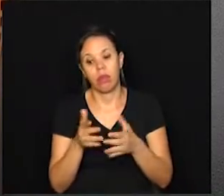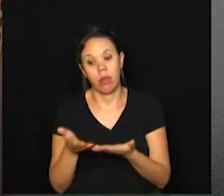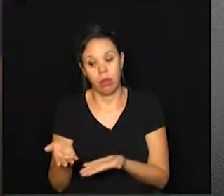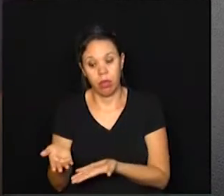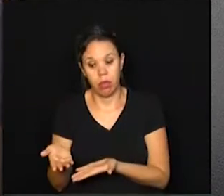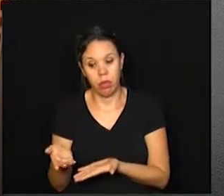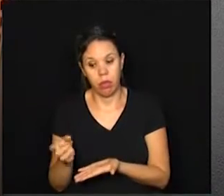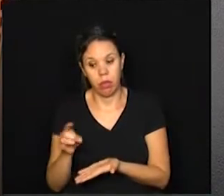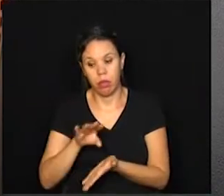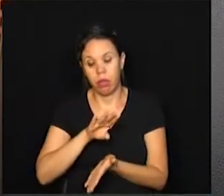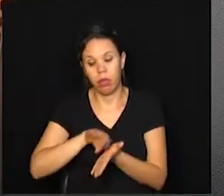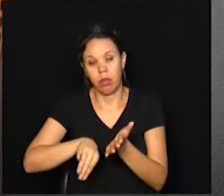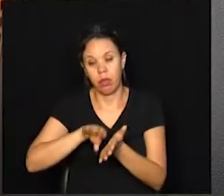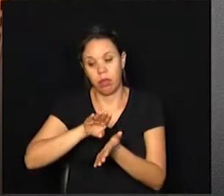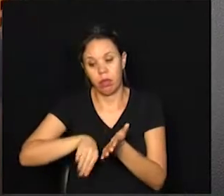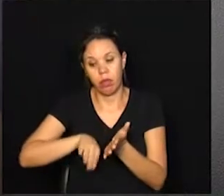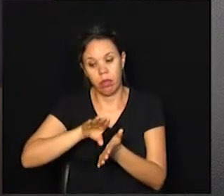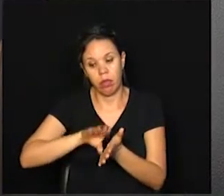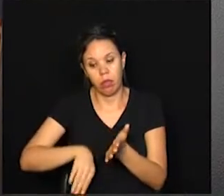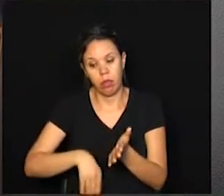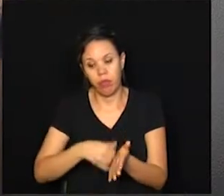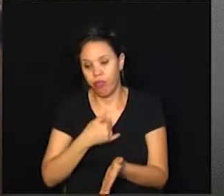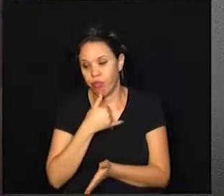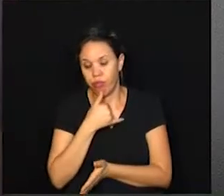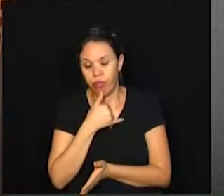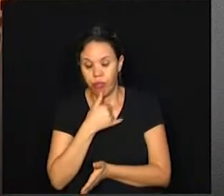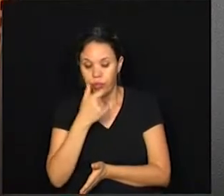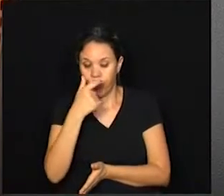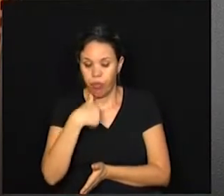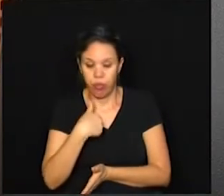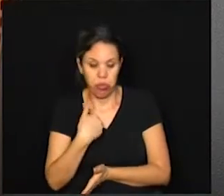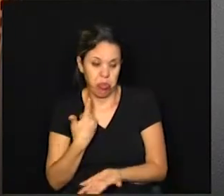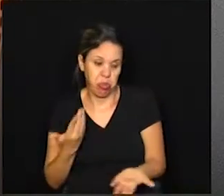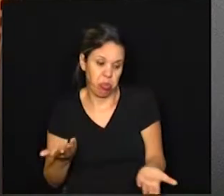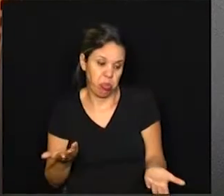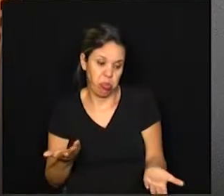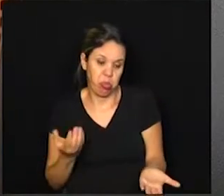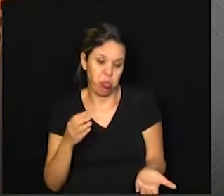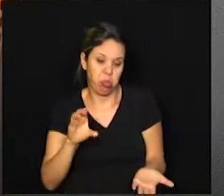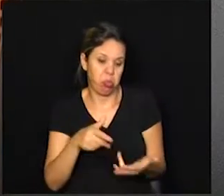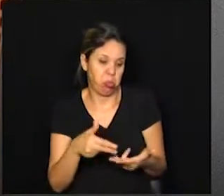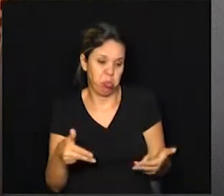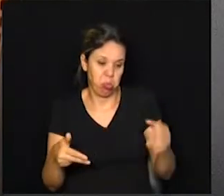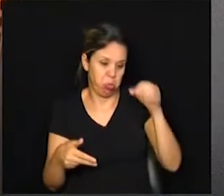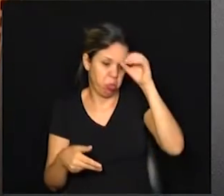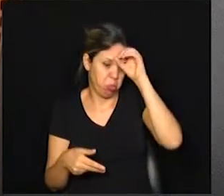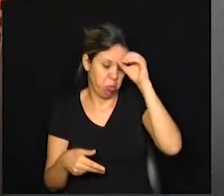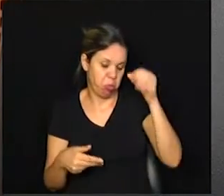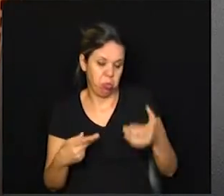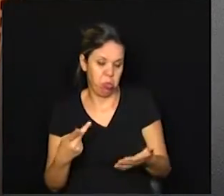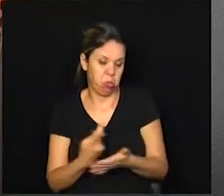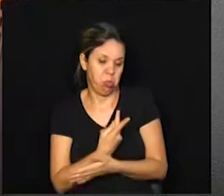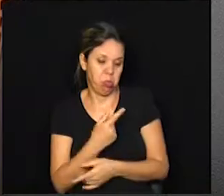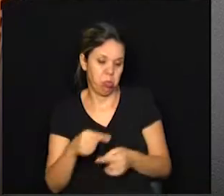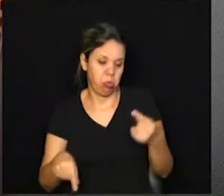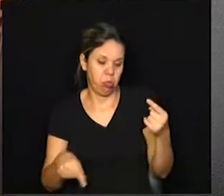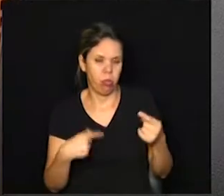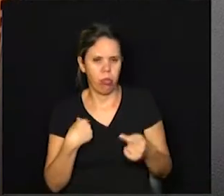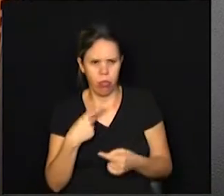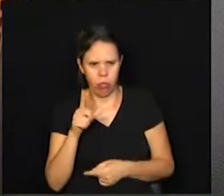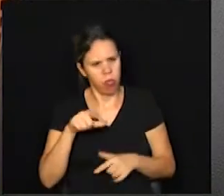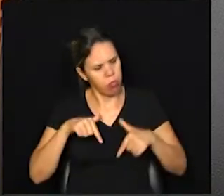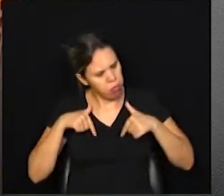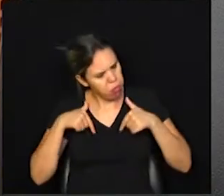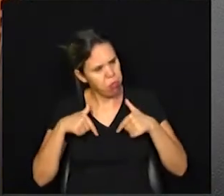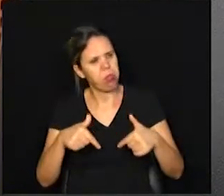estou retirando essa informação, infelizmente eu compartilhei algo incorreto. Você tem que tomar